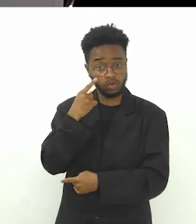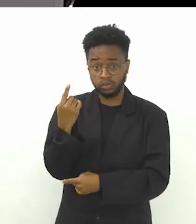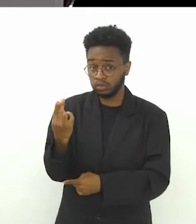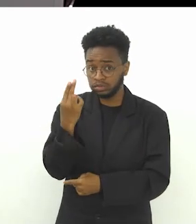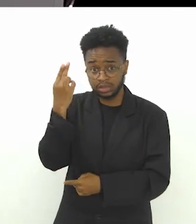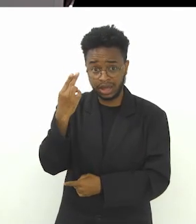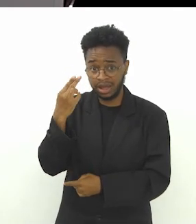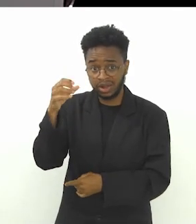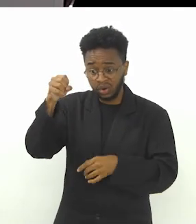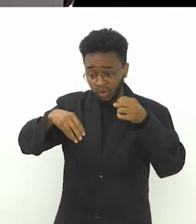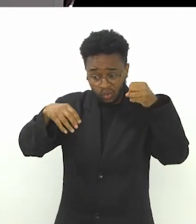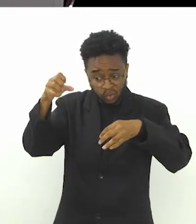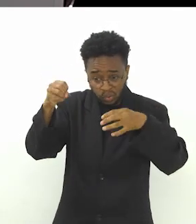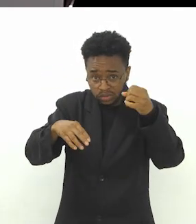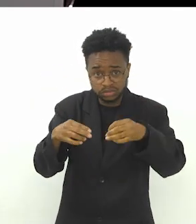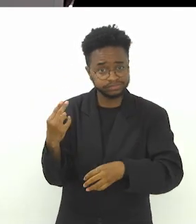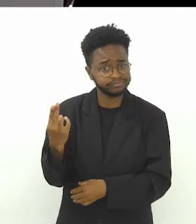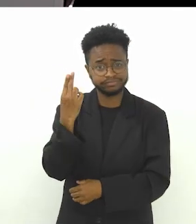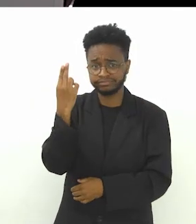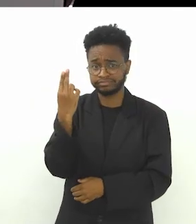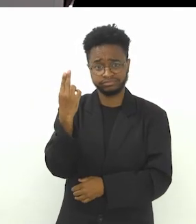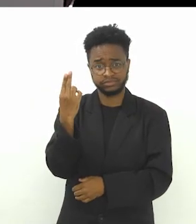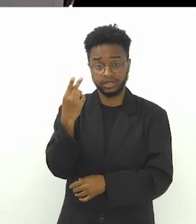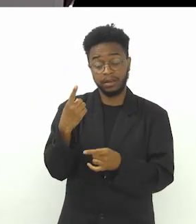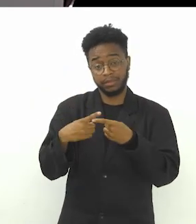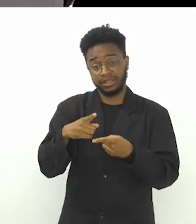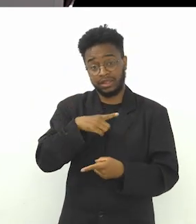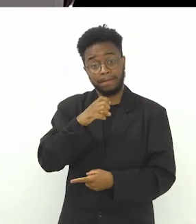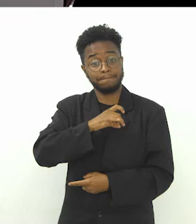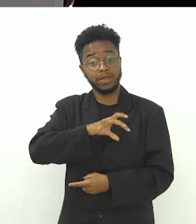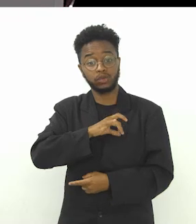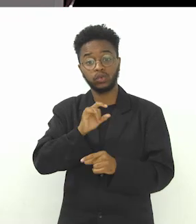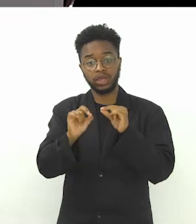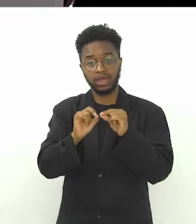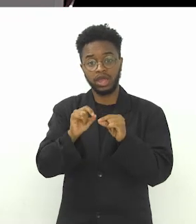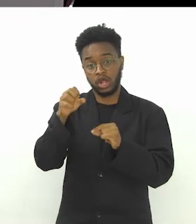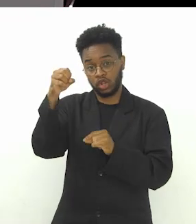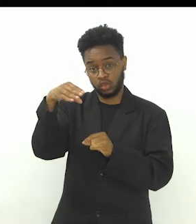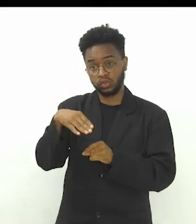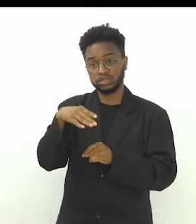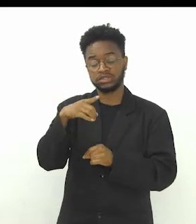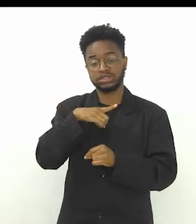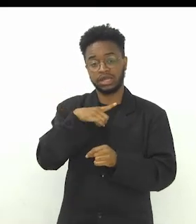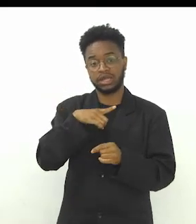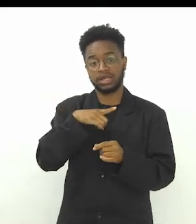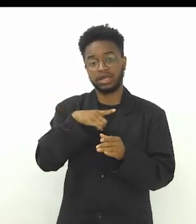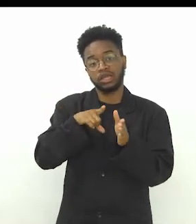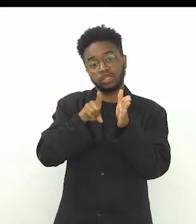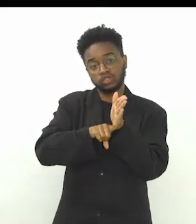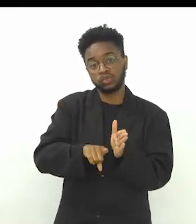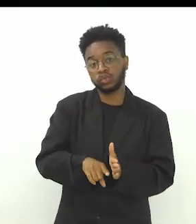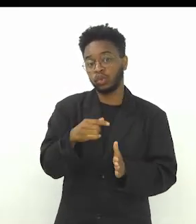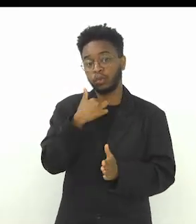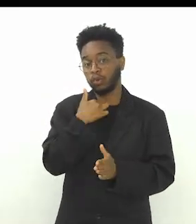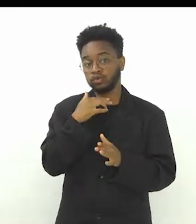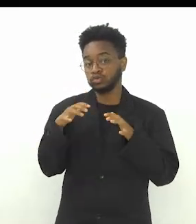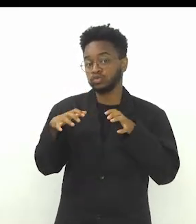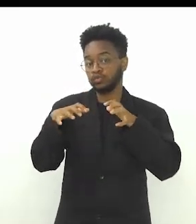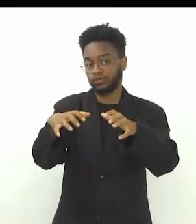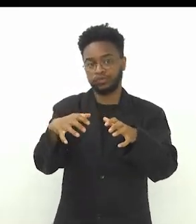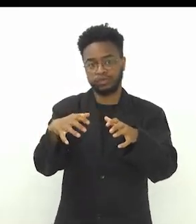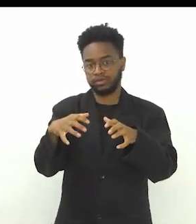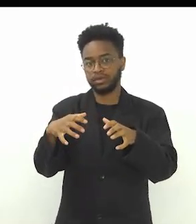não tem mais como botar lâmpada halogênio nesse carro. E era um grande medo, né? Porque a lâmpada halogênio ela esquenta muito. Não podia chover,